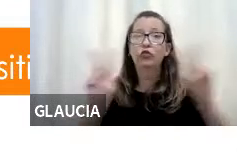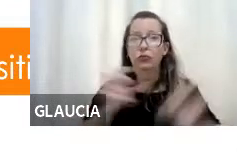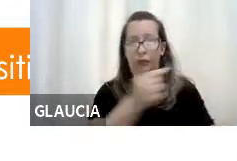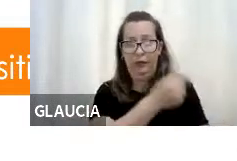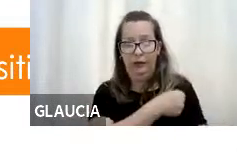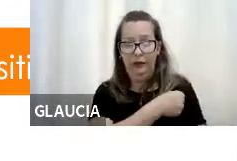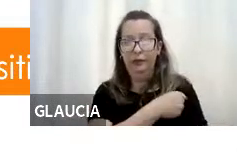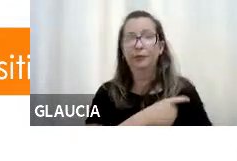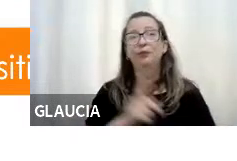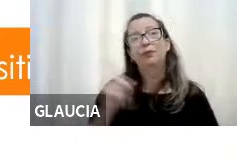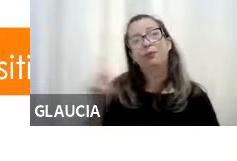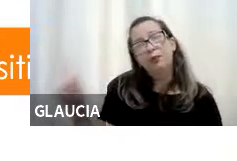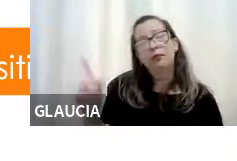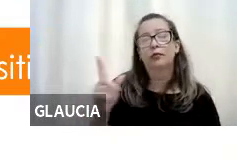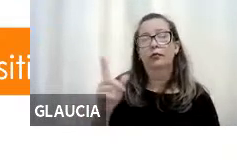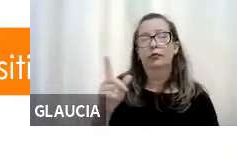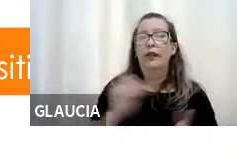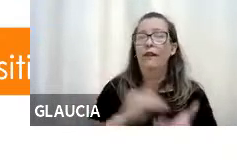a vacinação,